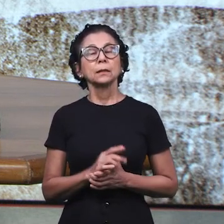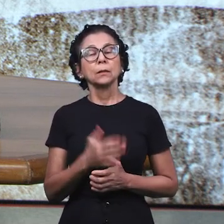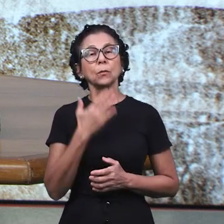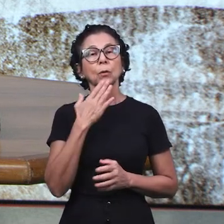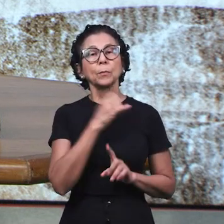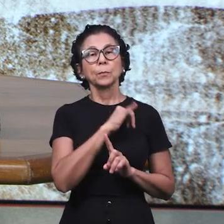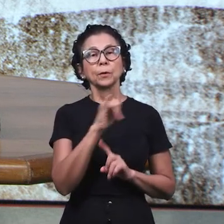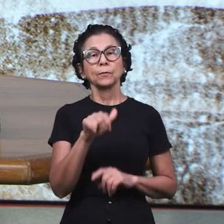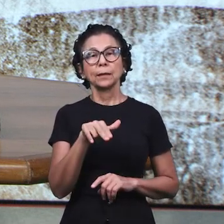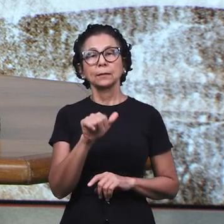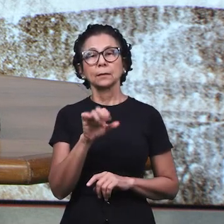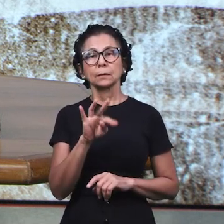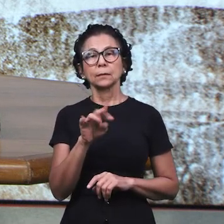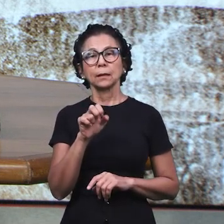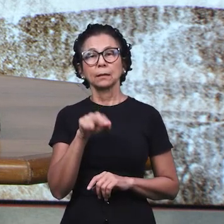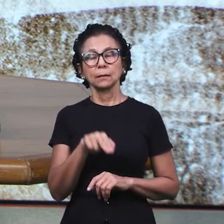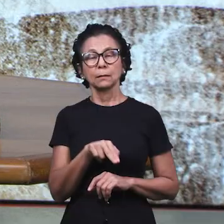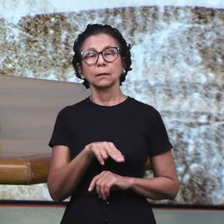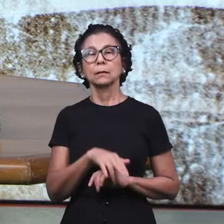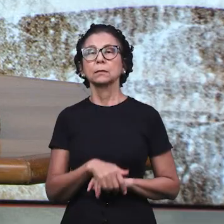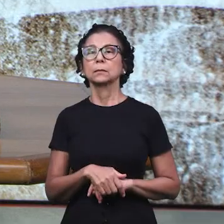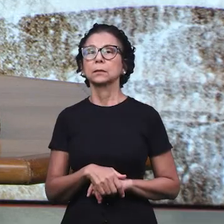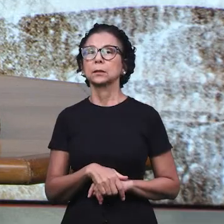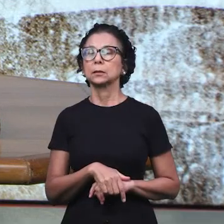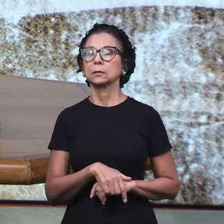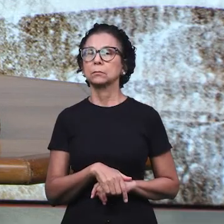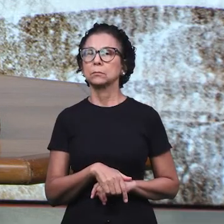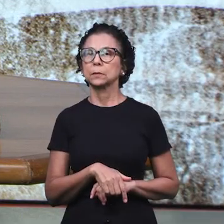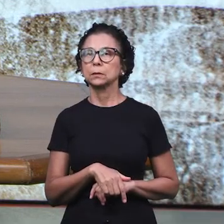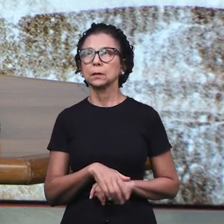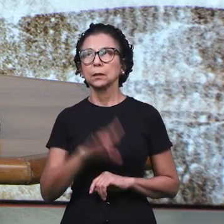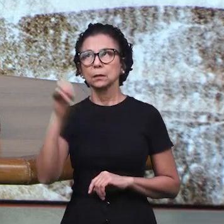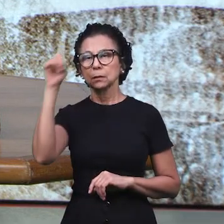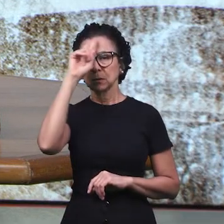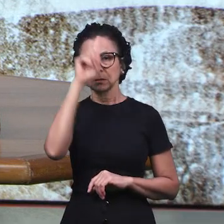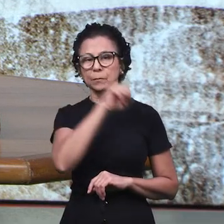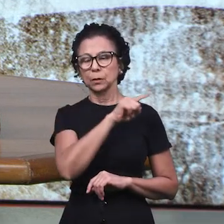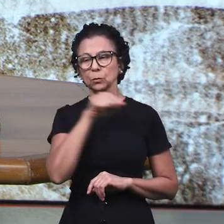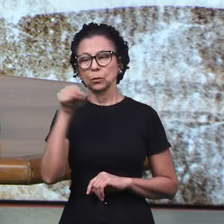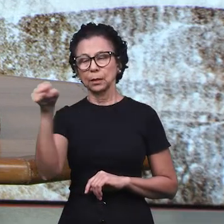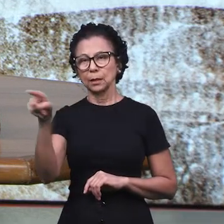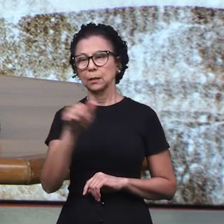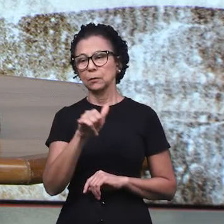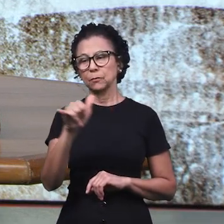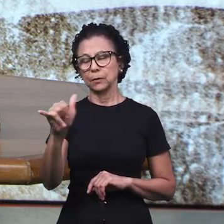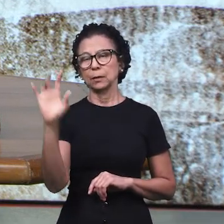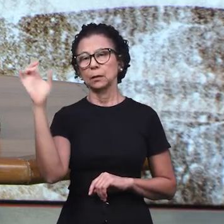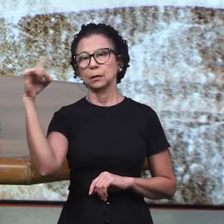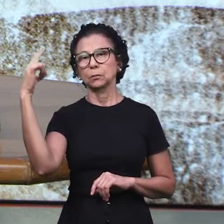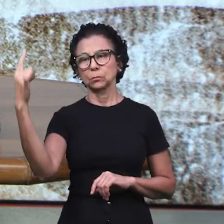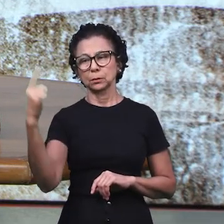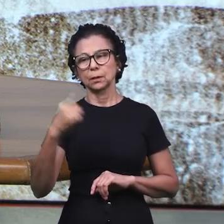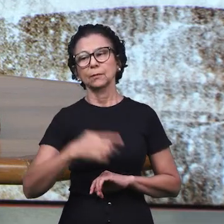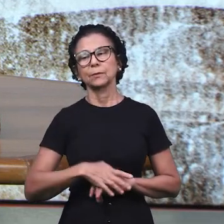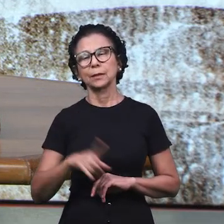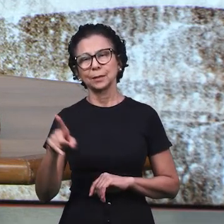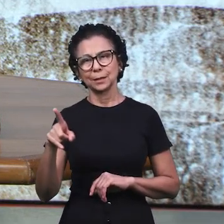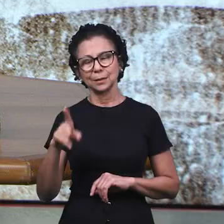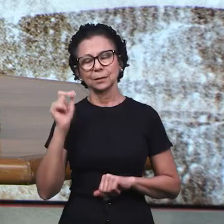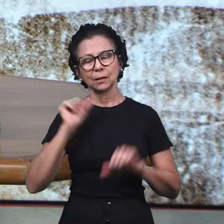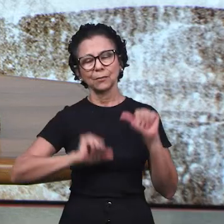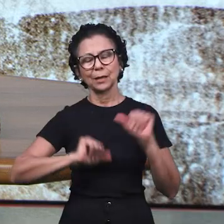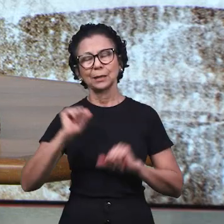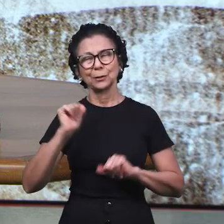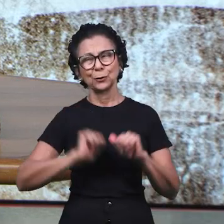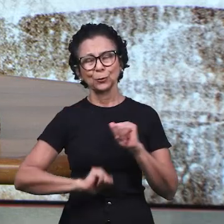Natã, que trouxe a ele ali uma palavra da parte do Senhor, Davi reconheceu o seu pecado,